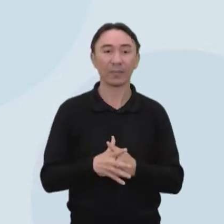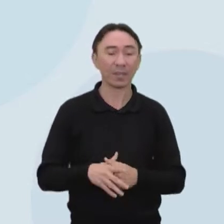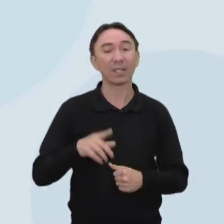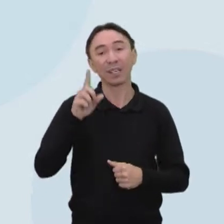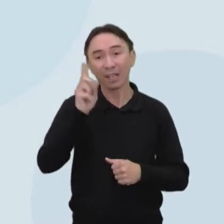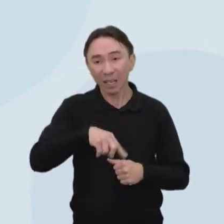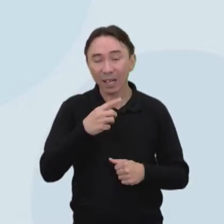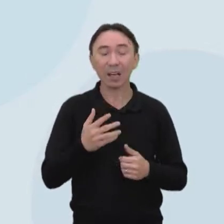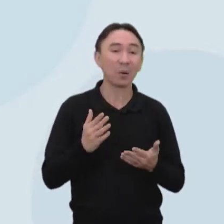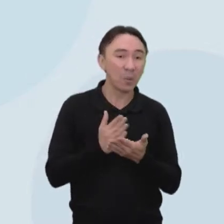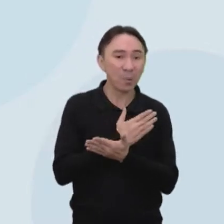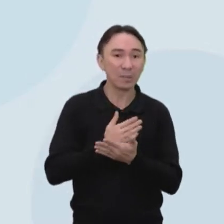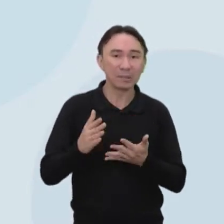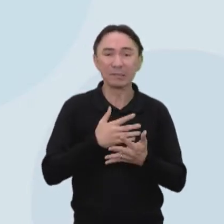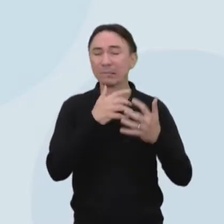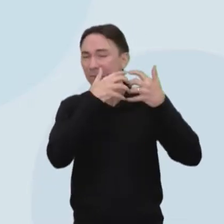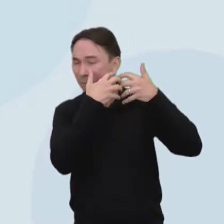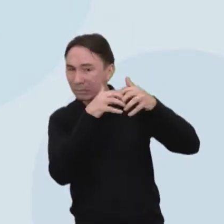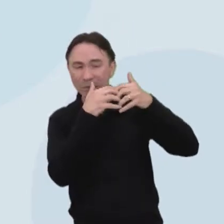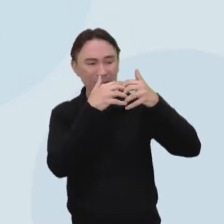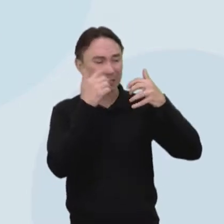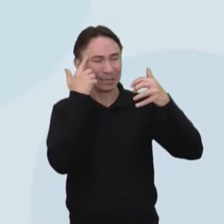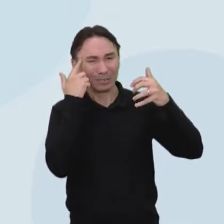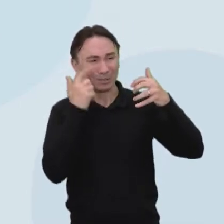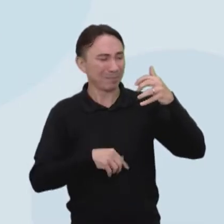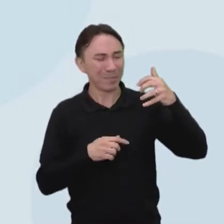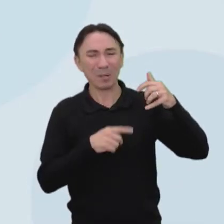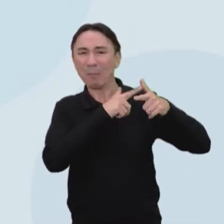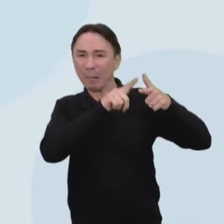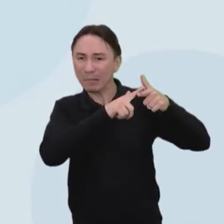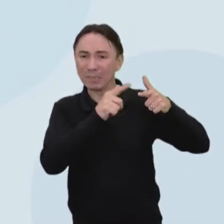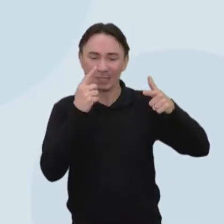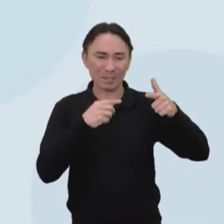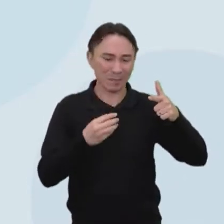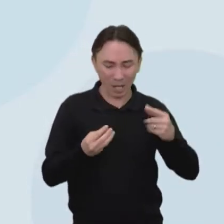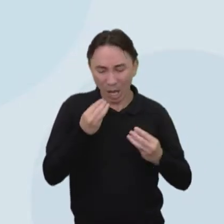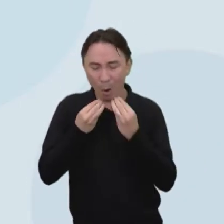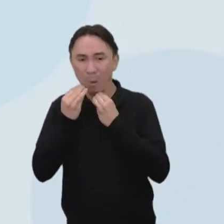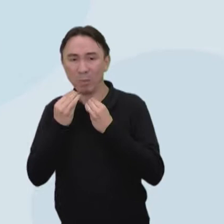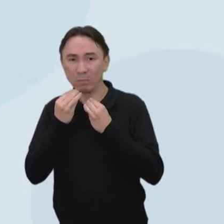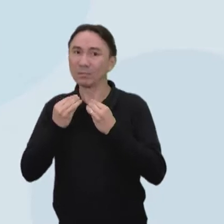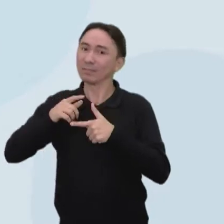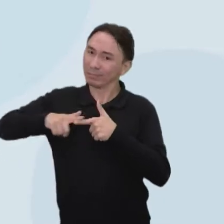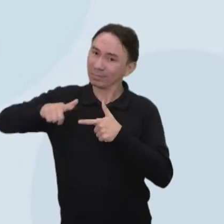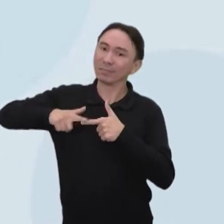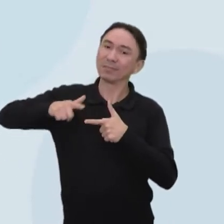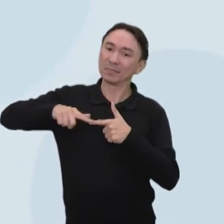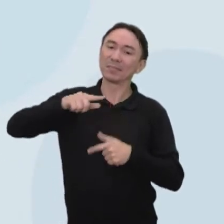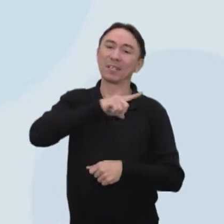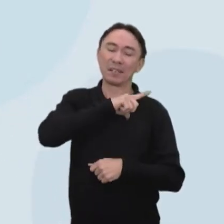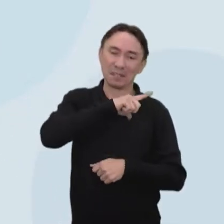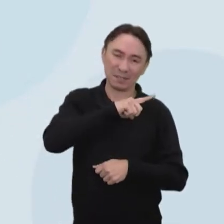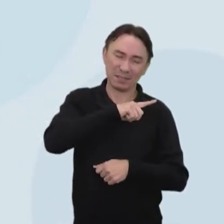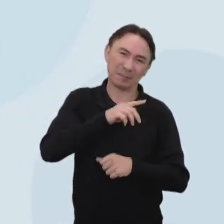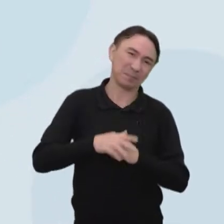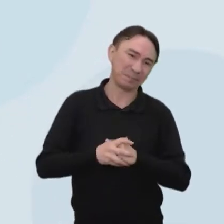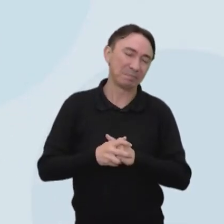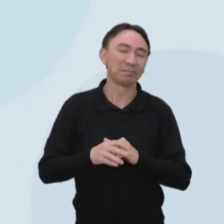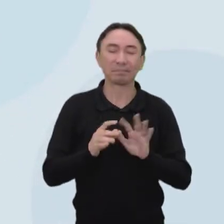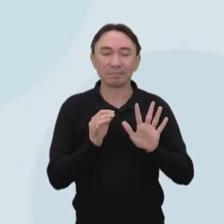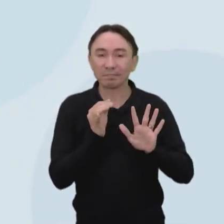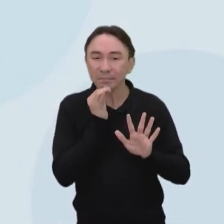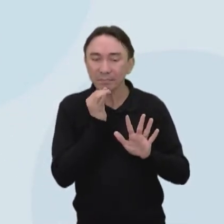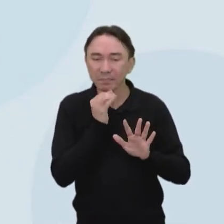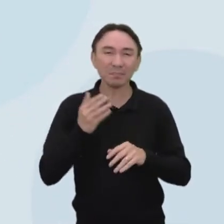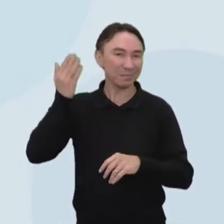nos comportamentos alimentares. A gente já começou a ver um pouquinho a respeito dos transtornos alimentares quando a gente falou a respeito